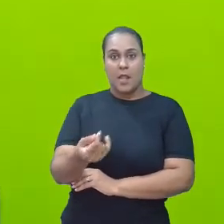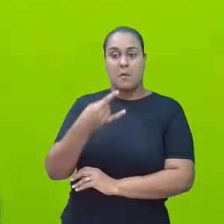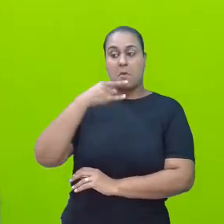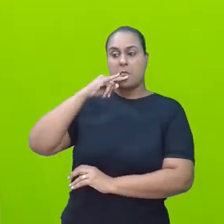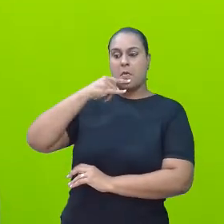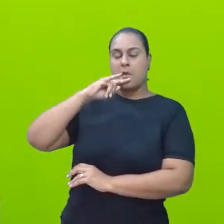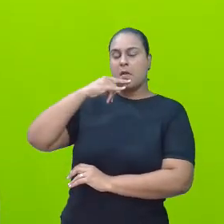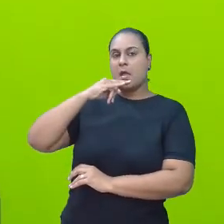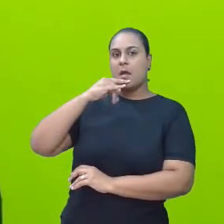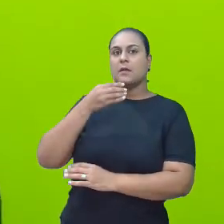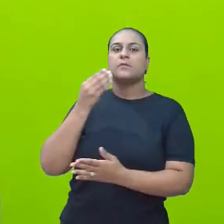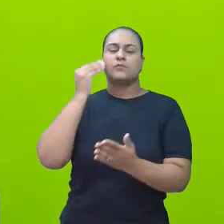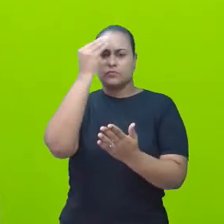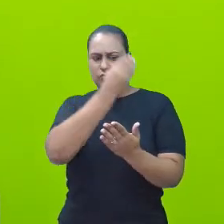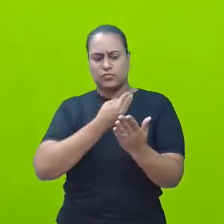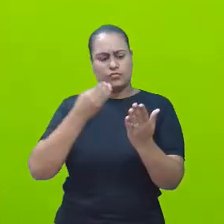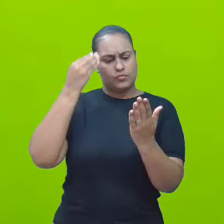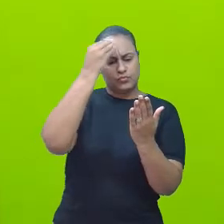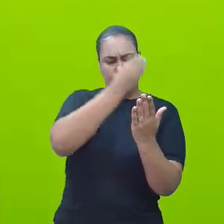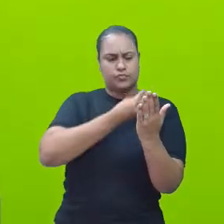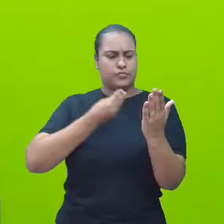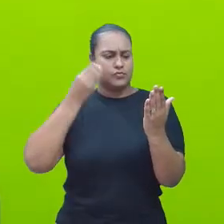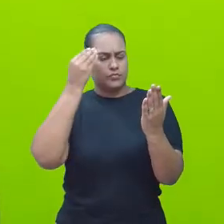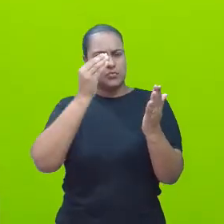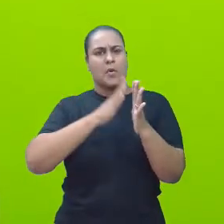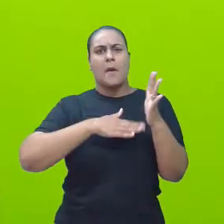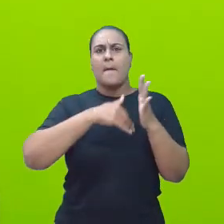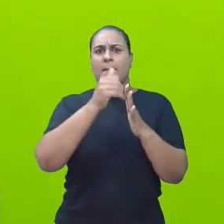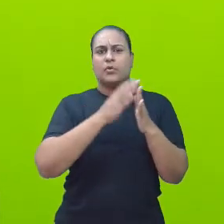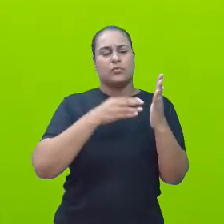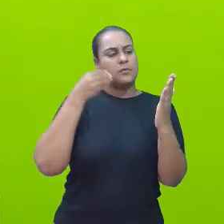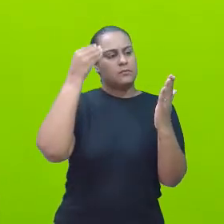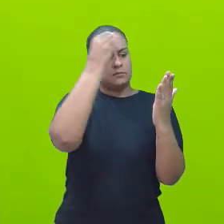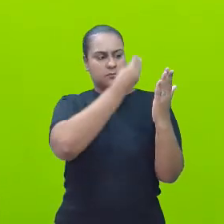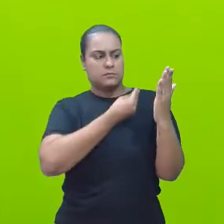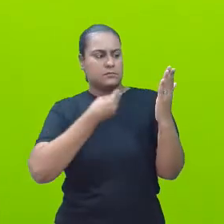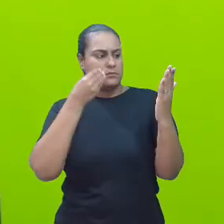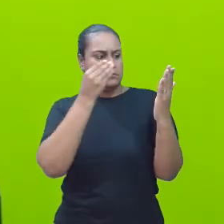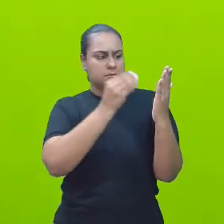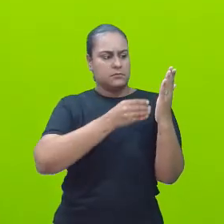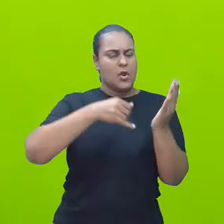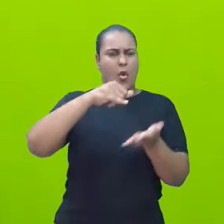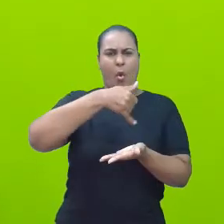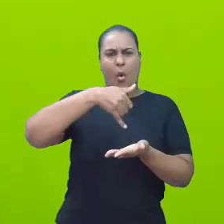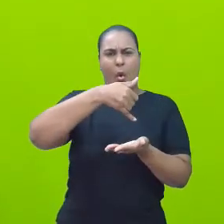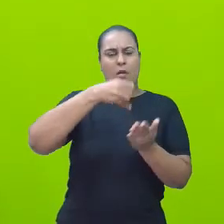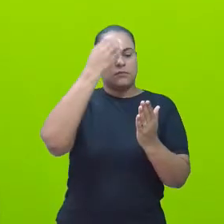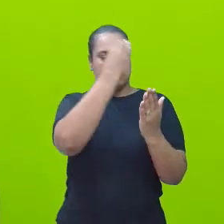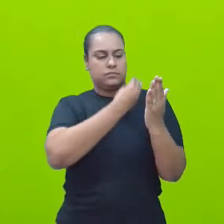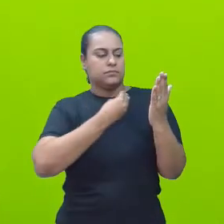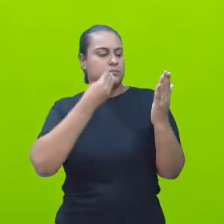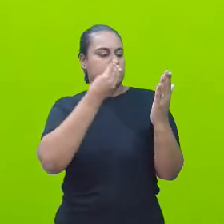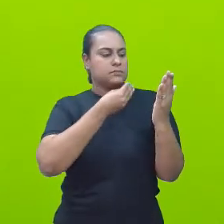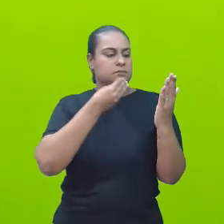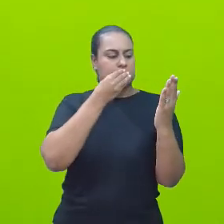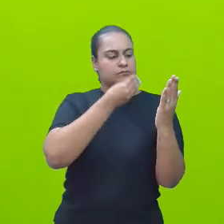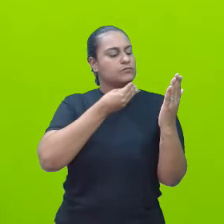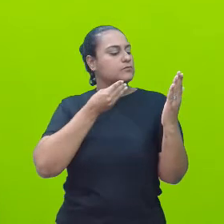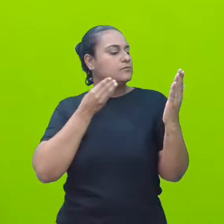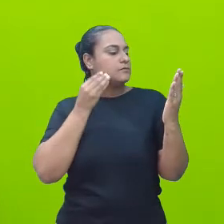rosto pintado, não tinha uma maquiagem, era uma pintura com óleo queimado, ou um carvão,